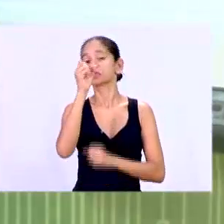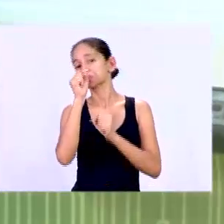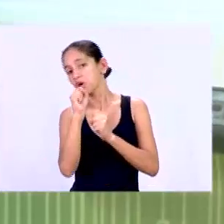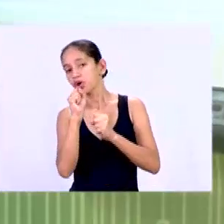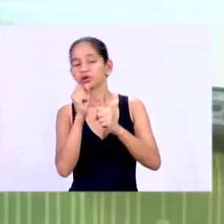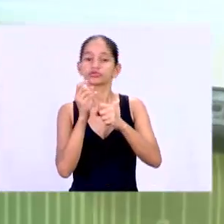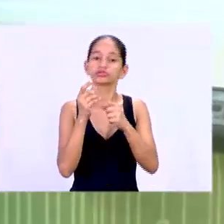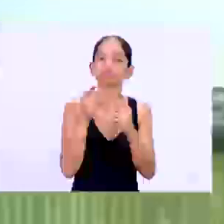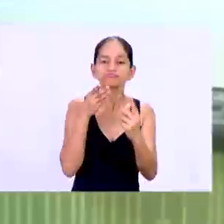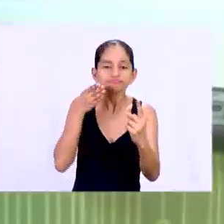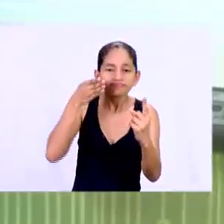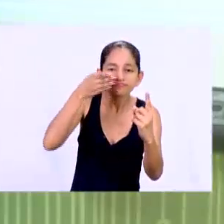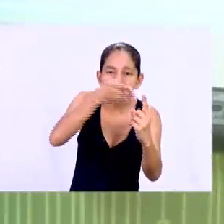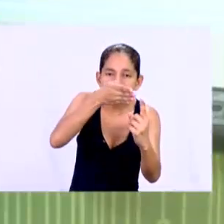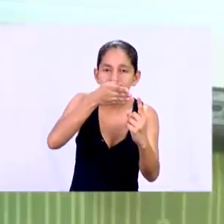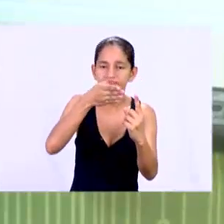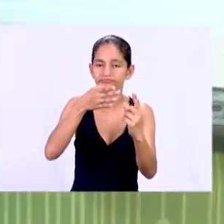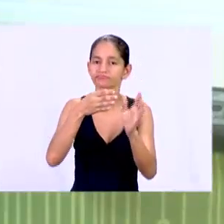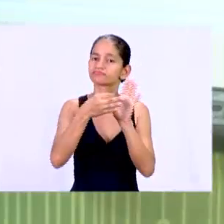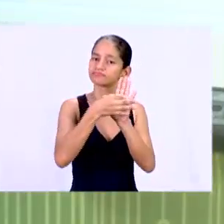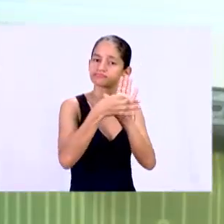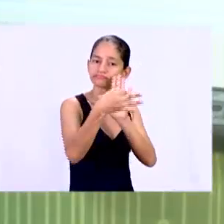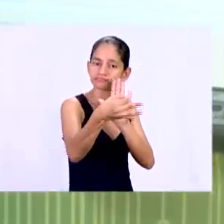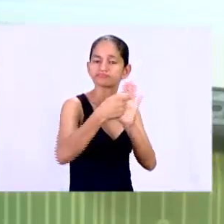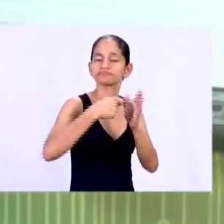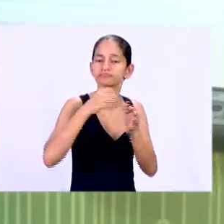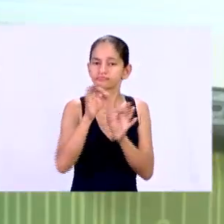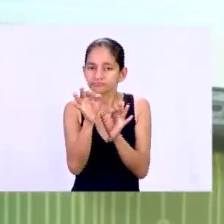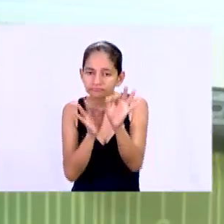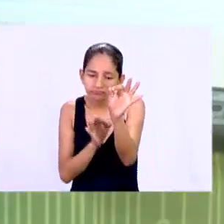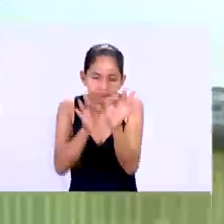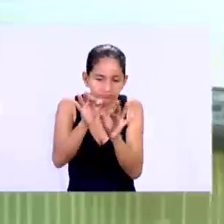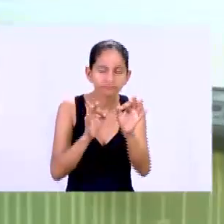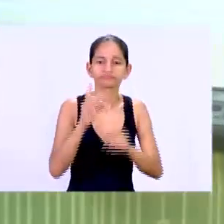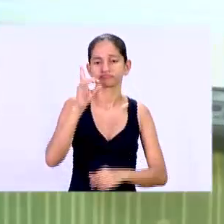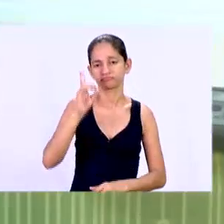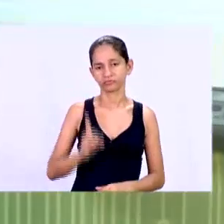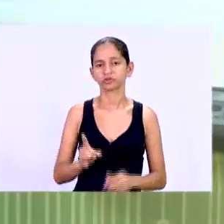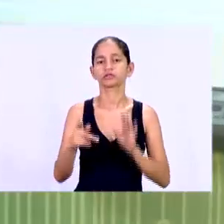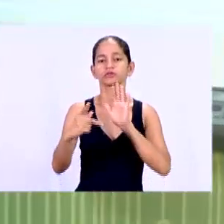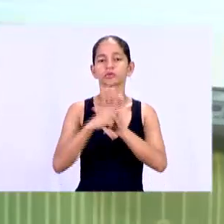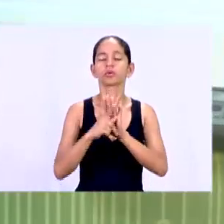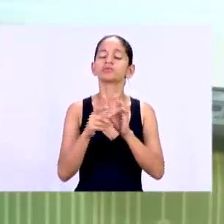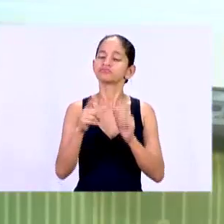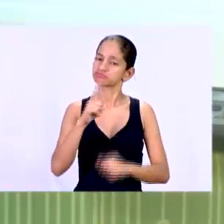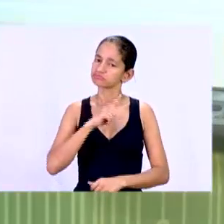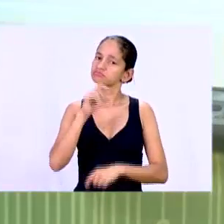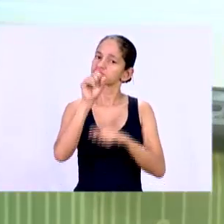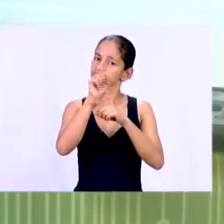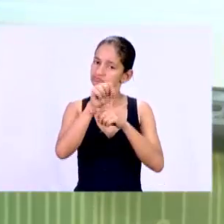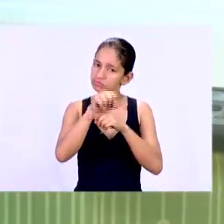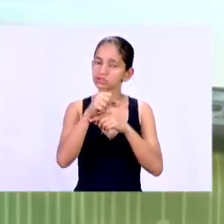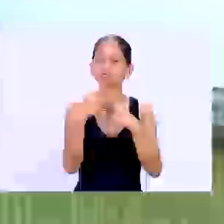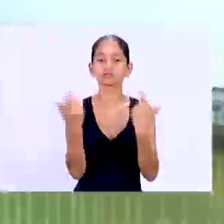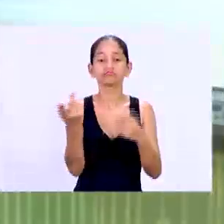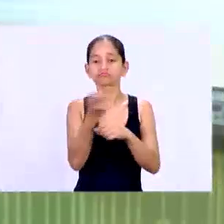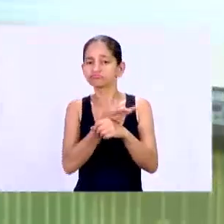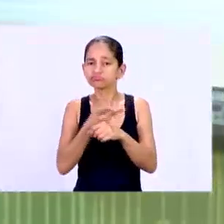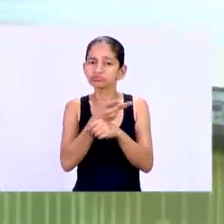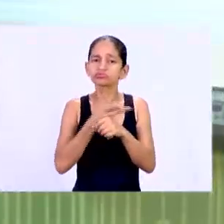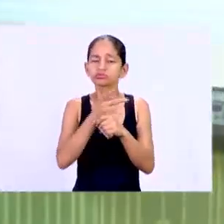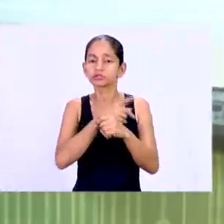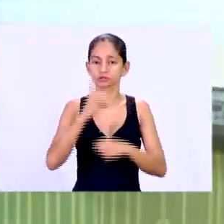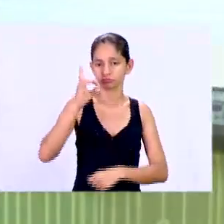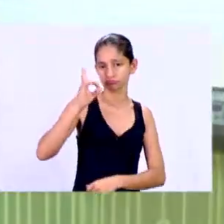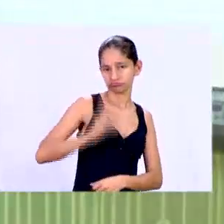levar a buscar esse discurso, a buscar esse direito. E essa busca do discurso, a busca do direito, ela é uma